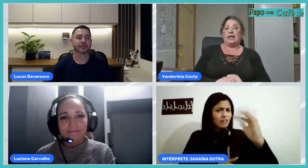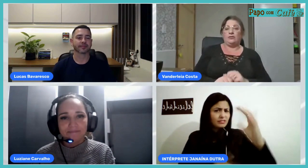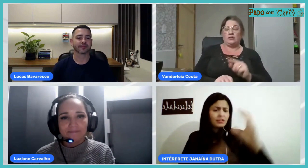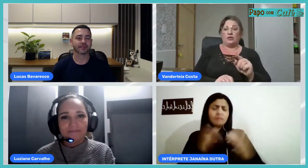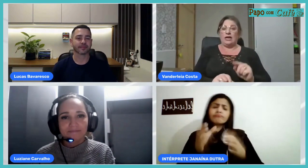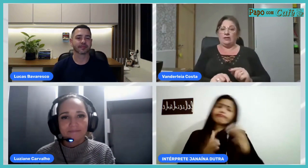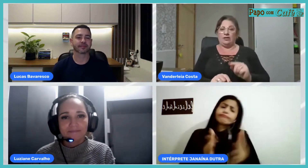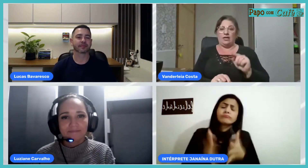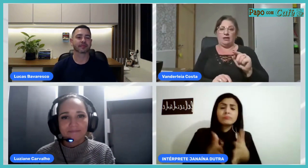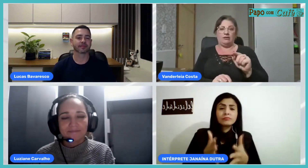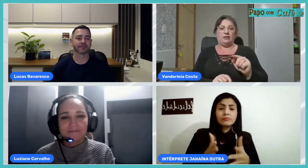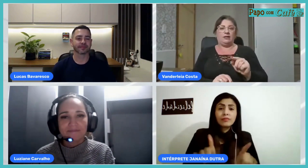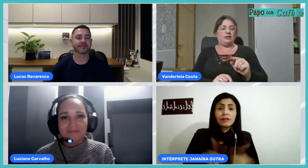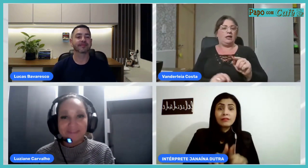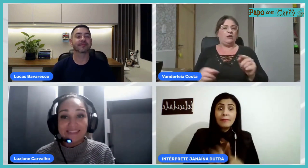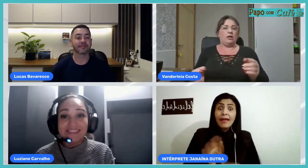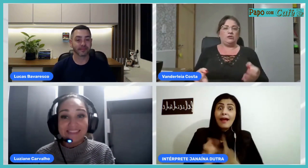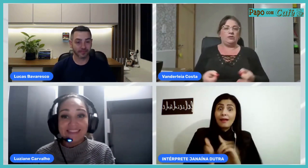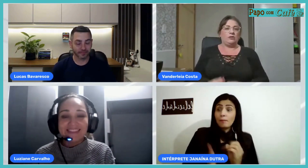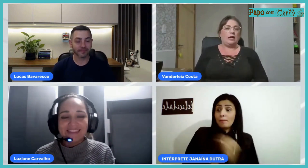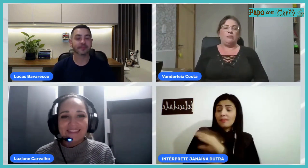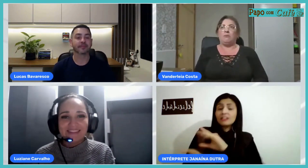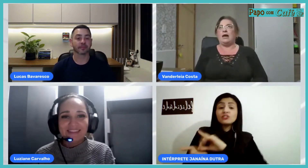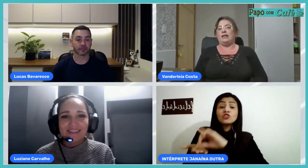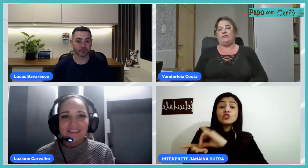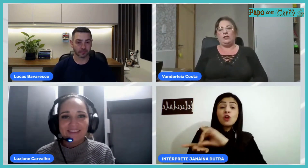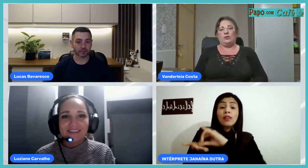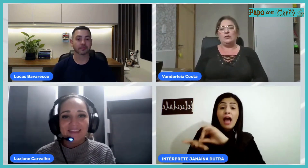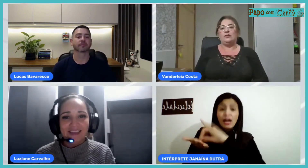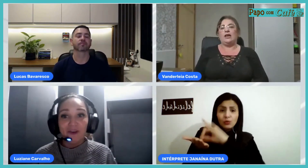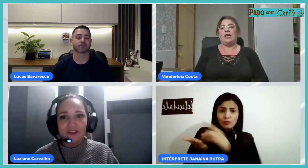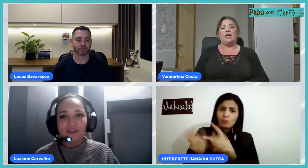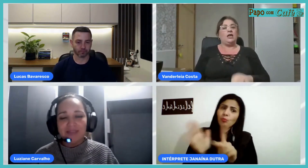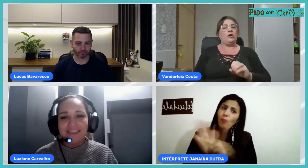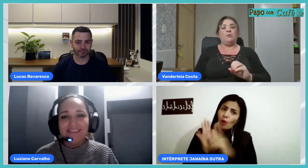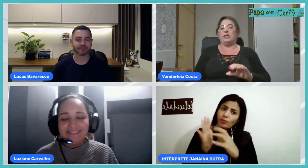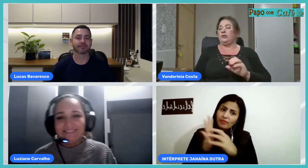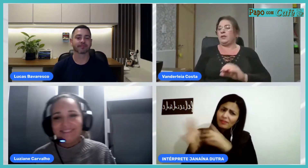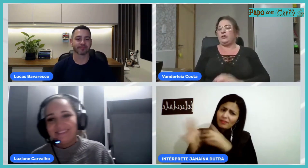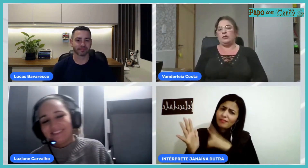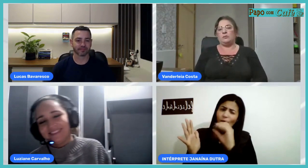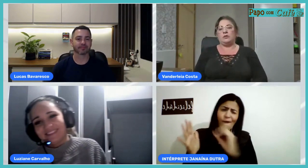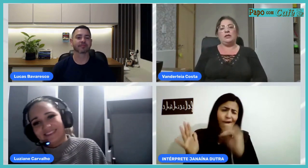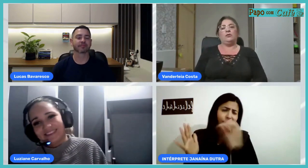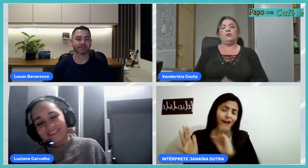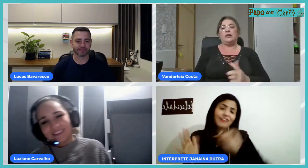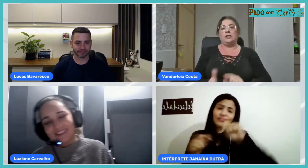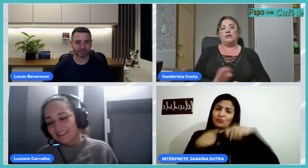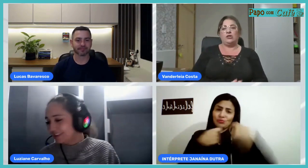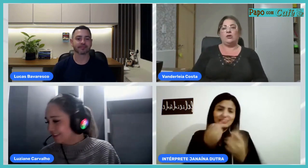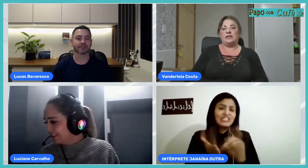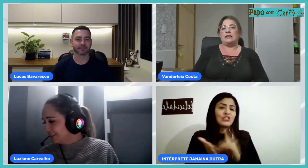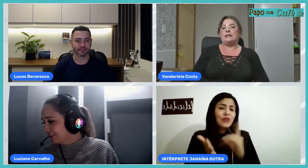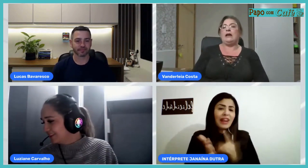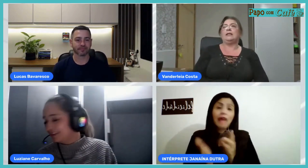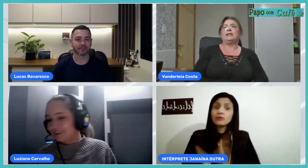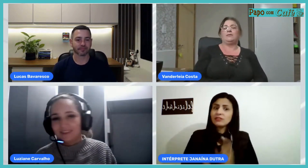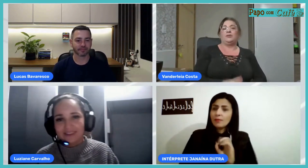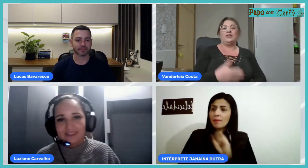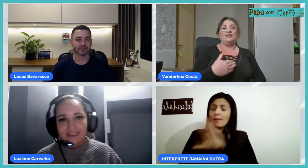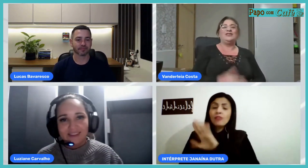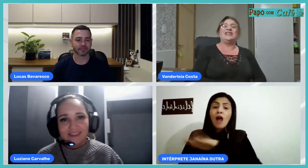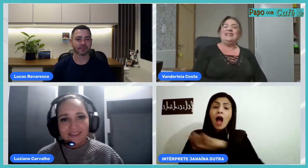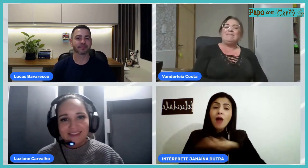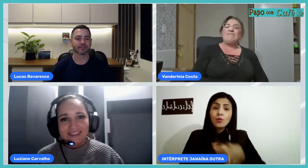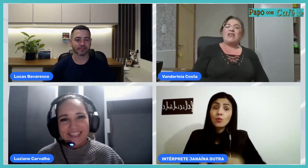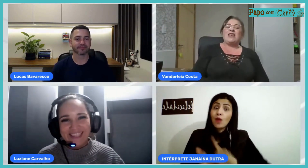já tinha mandado o dicionário que tem, que o Detran tem, que eu acho um dicionário maravilhoso, né? Ótimo, né? E eu mando para todos os meus alunos antes de começar as aulas,